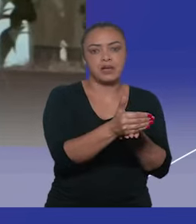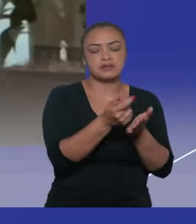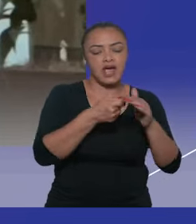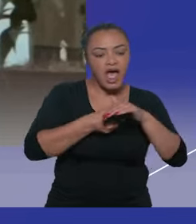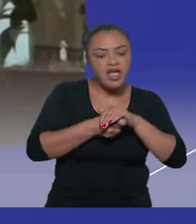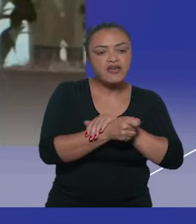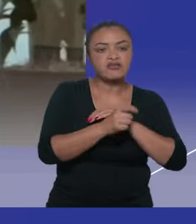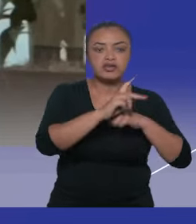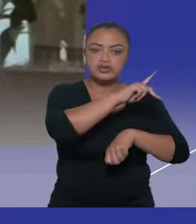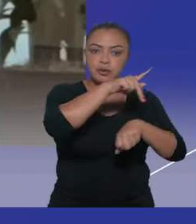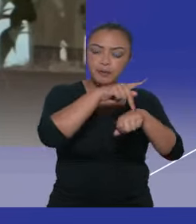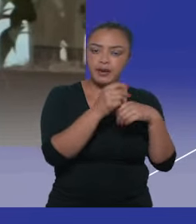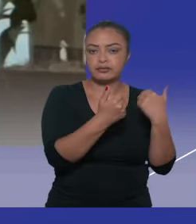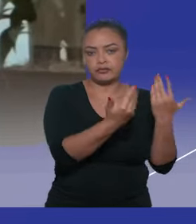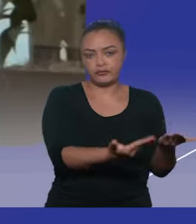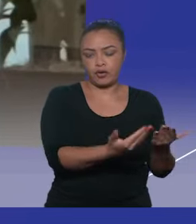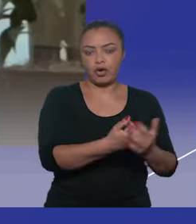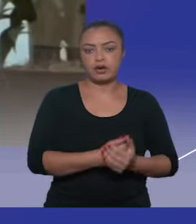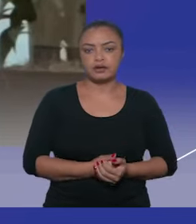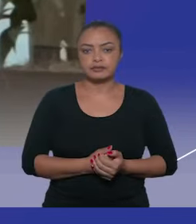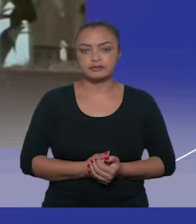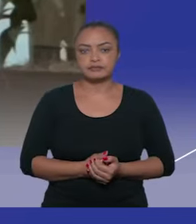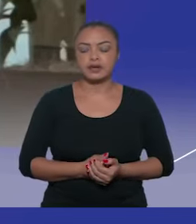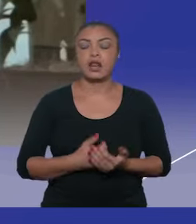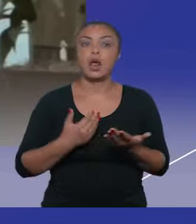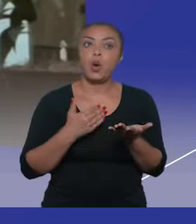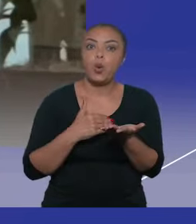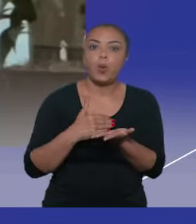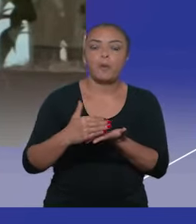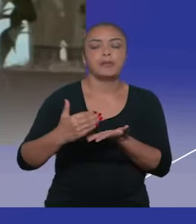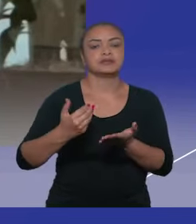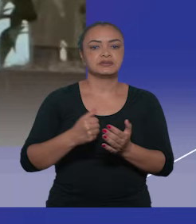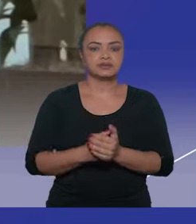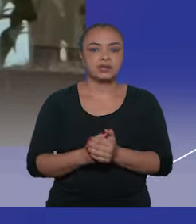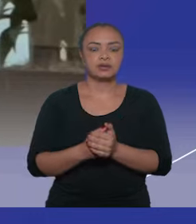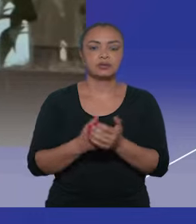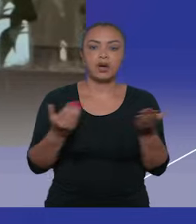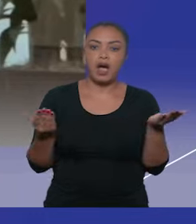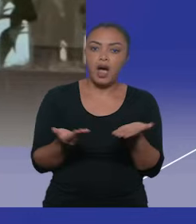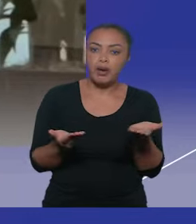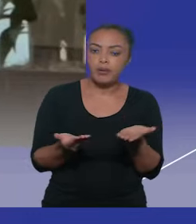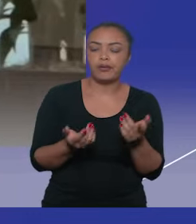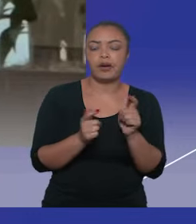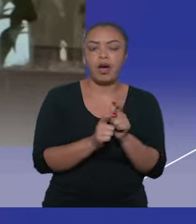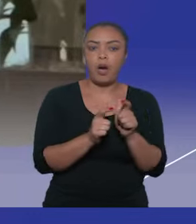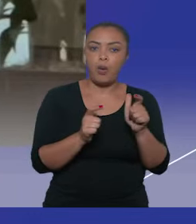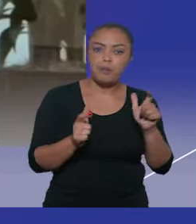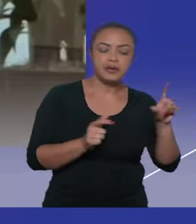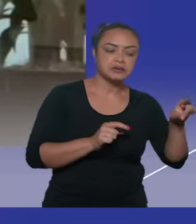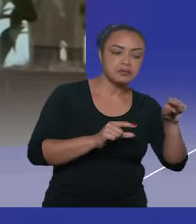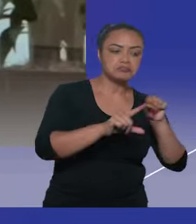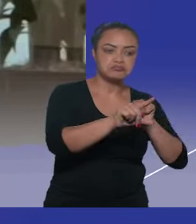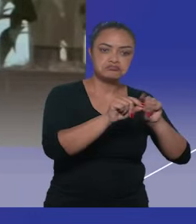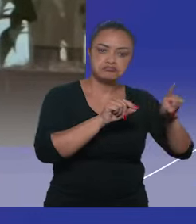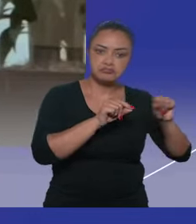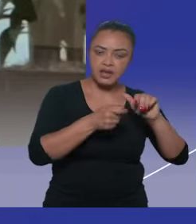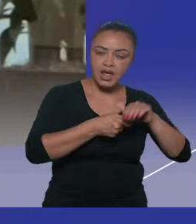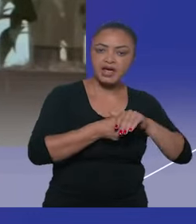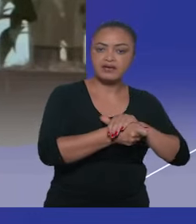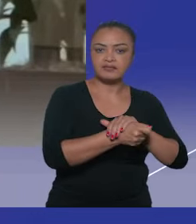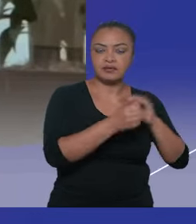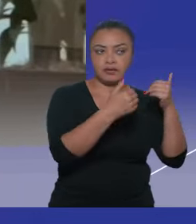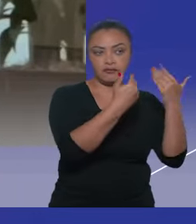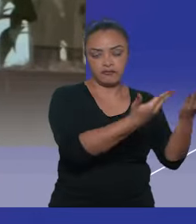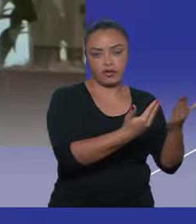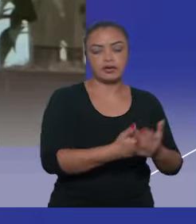transformação, a gente tenta fazer com que o nosso cliente tenha uma jornada mais simples, que é o investidor que está iniciando esse processo de